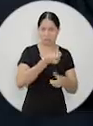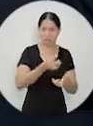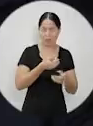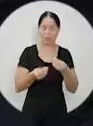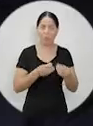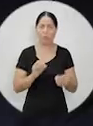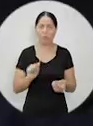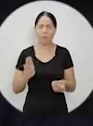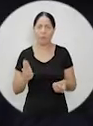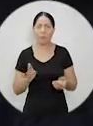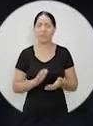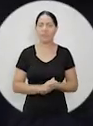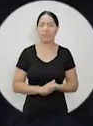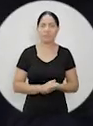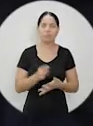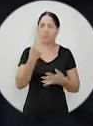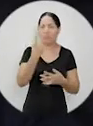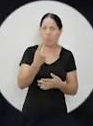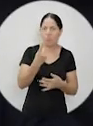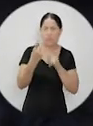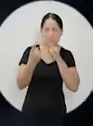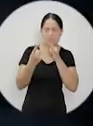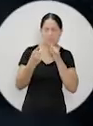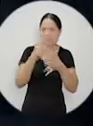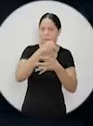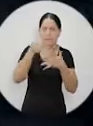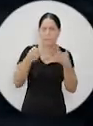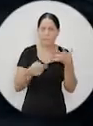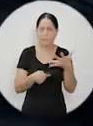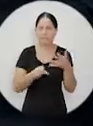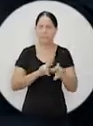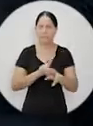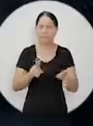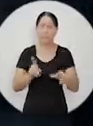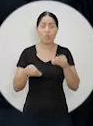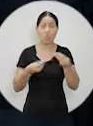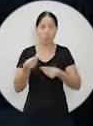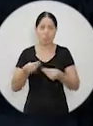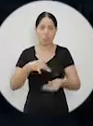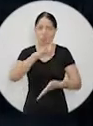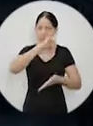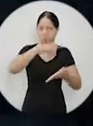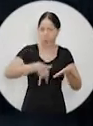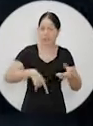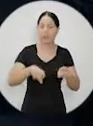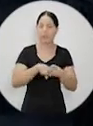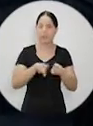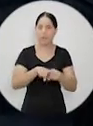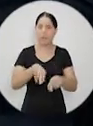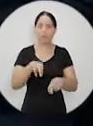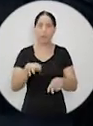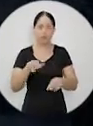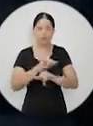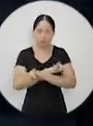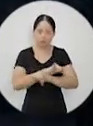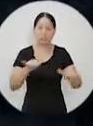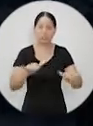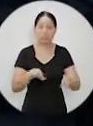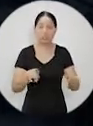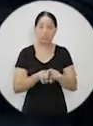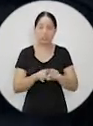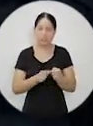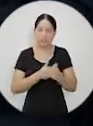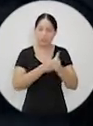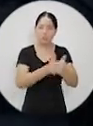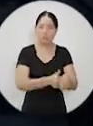nessa defesa? Eu não tenho nenhum caso para dizer, eu tenho vários, né? Defendendo publicamente com notas, ajudando concretamente, indo